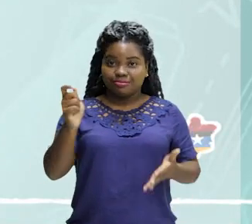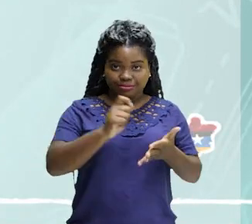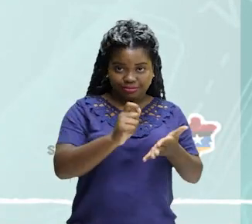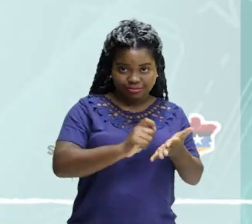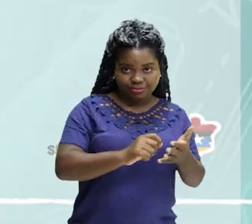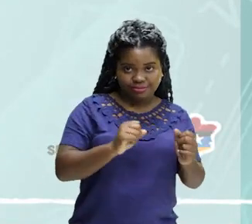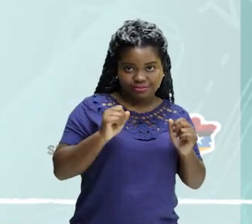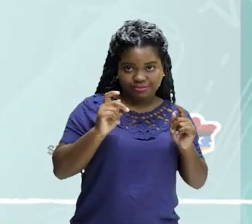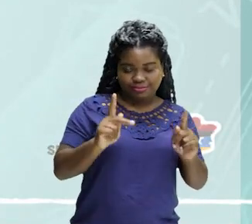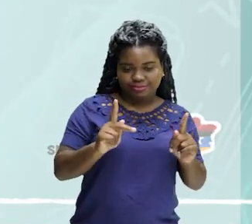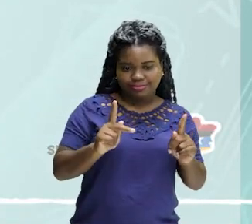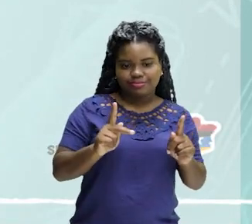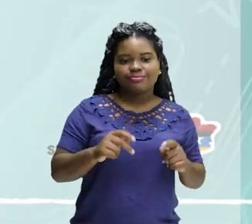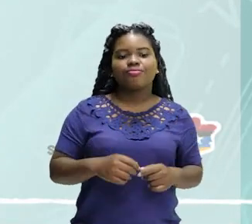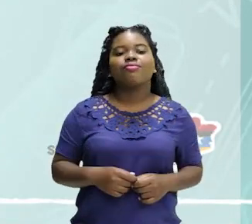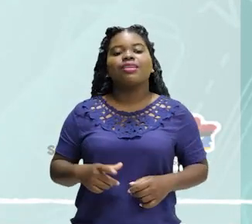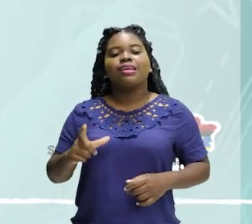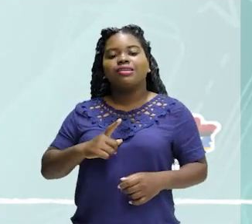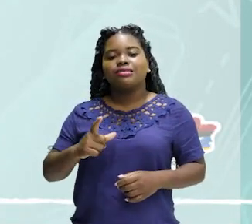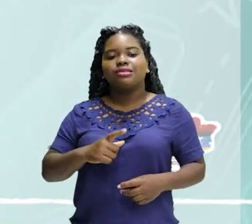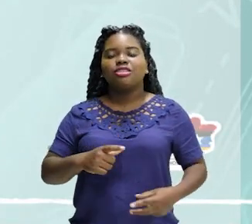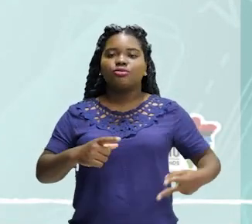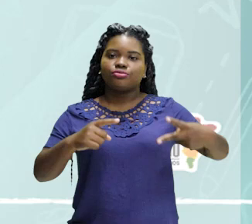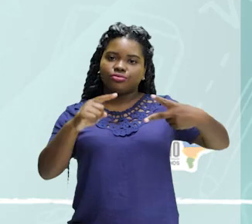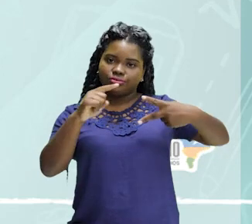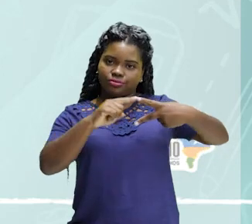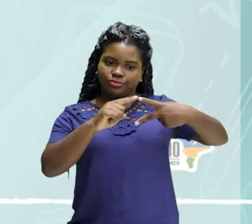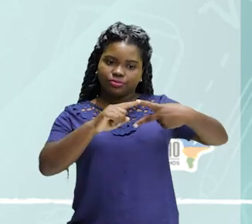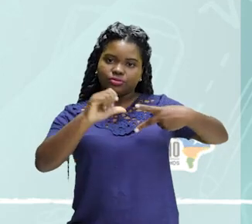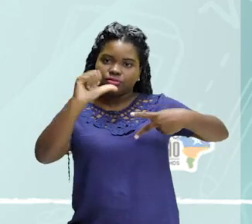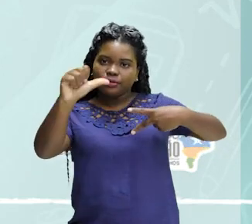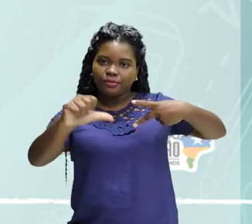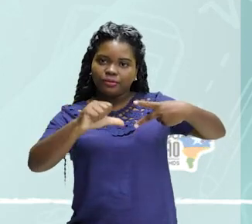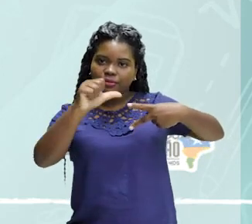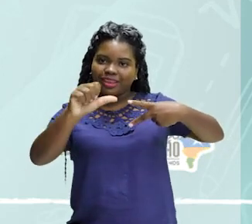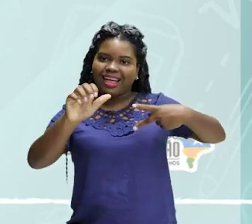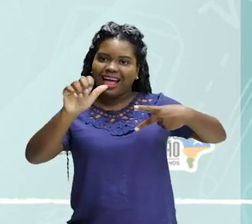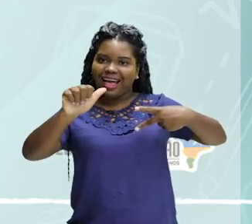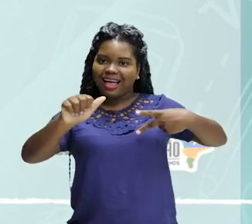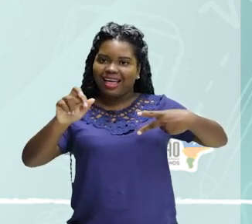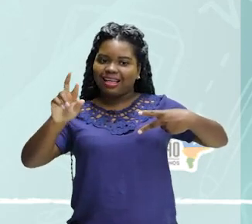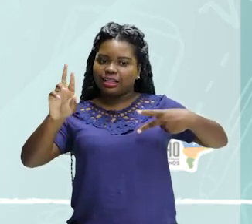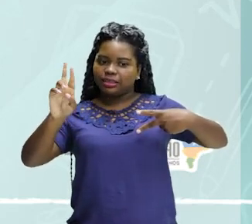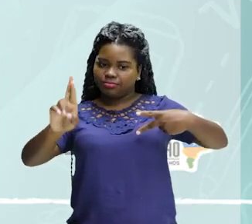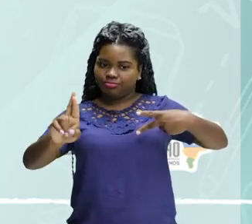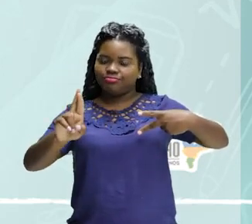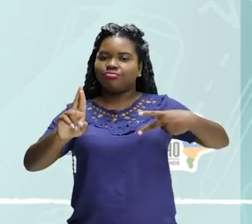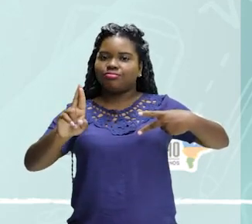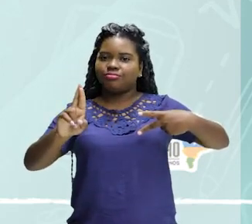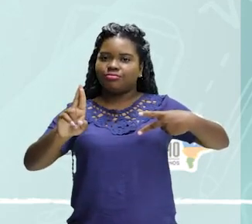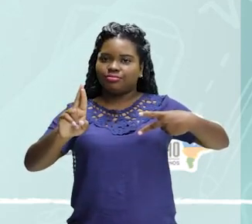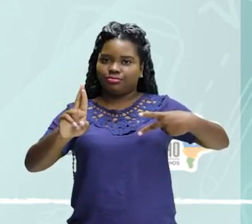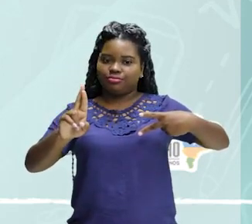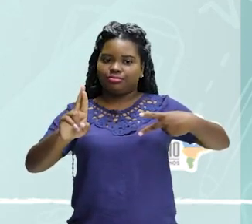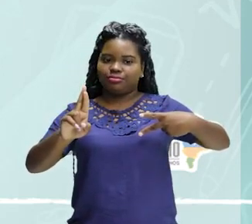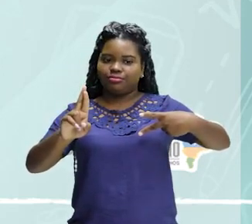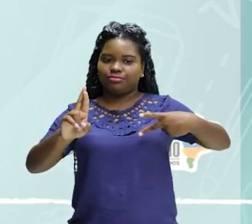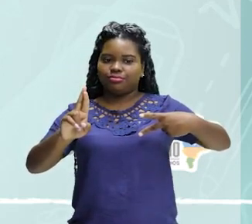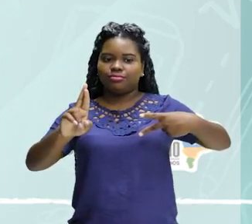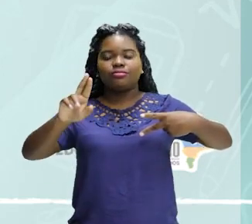anotar. Troca-se AR, verbos com a terminação de primeira conjugação AR,